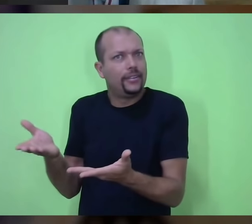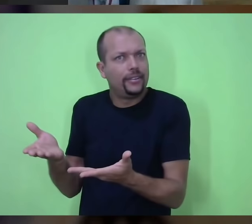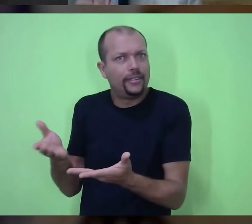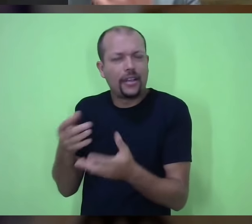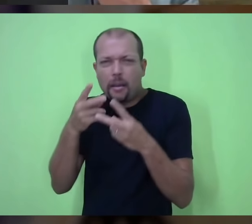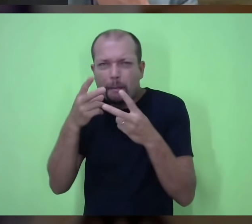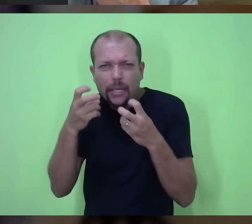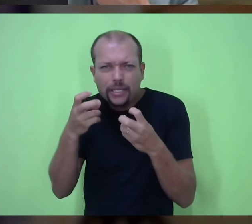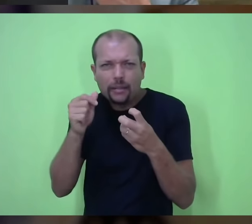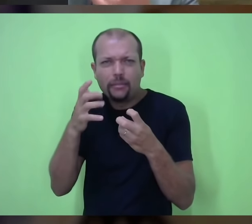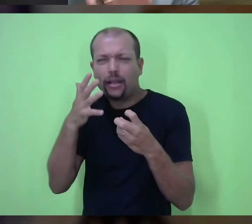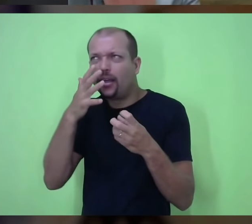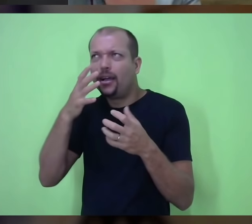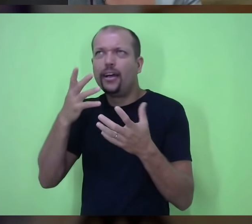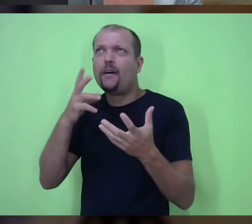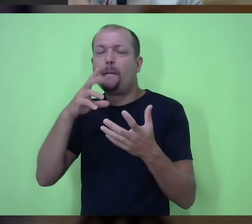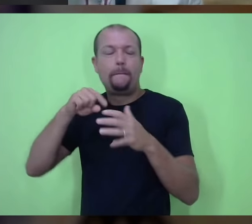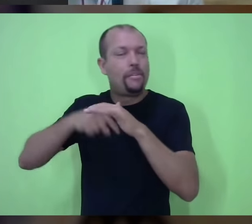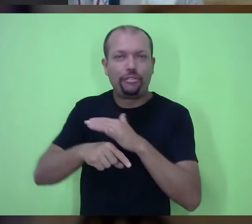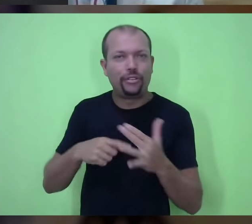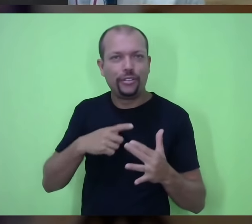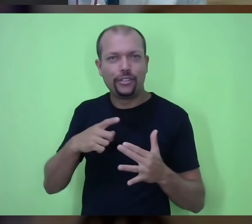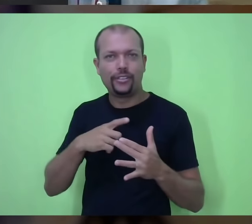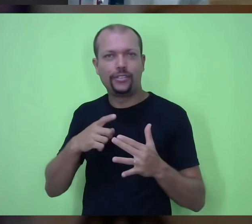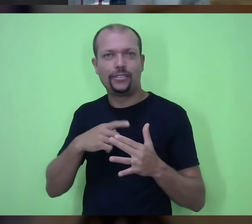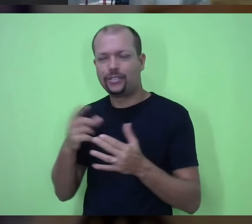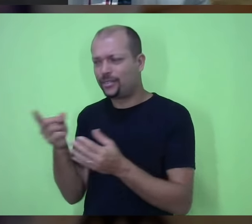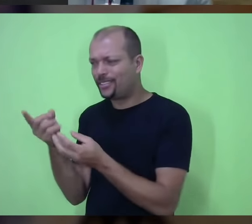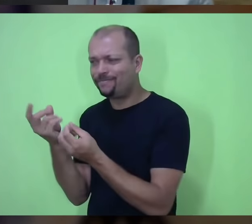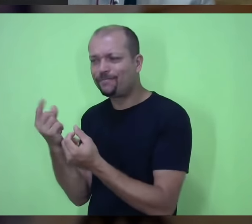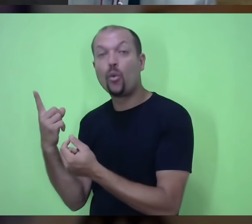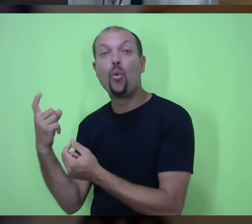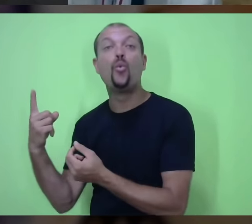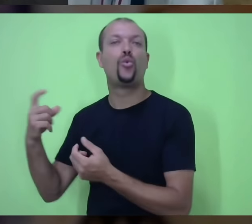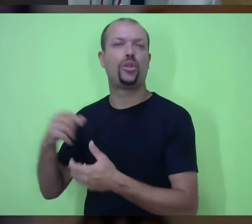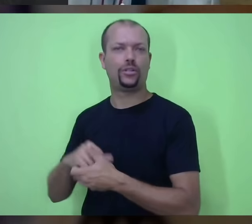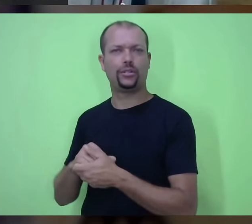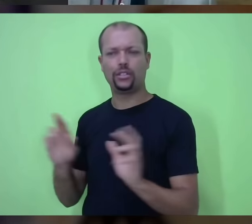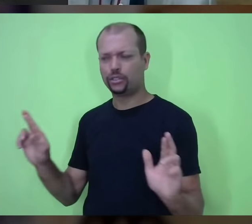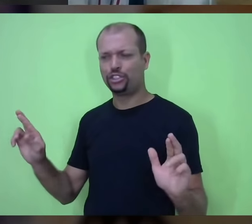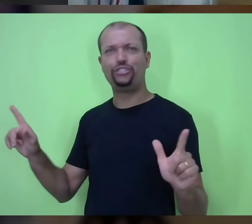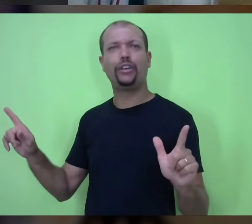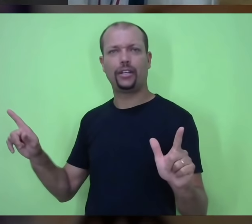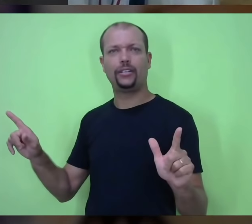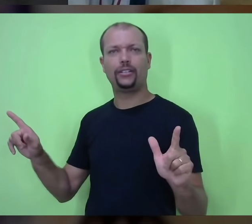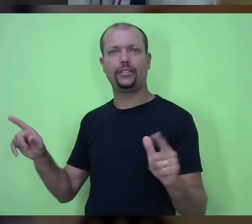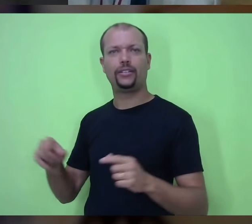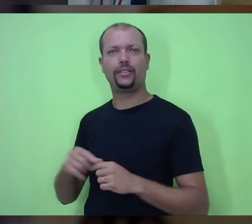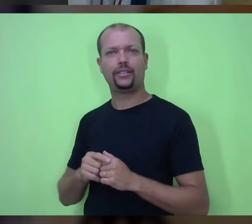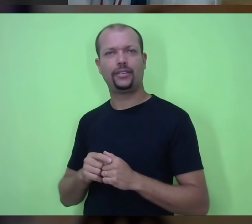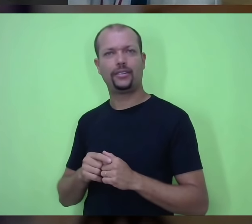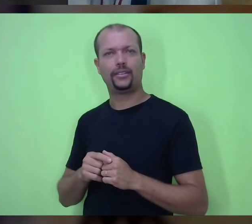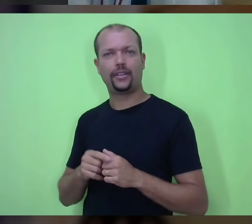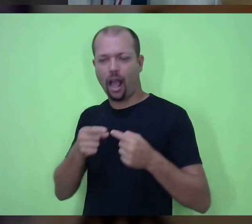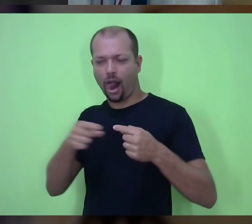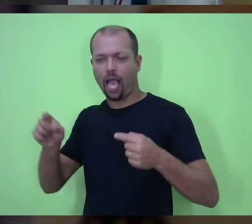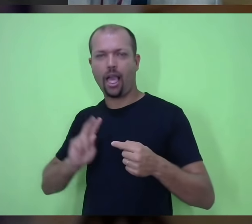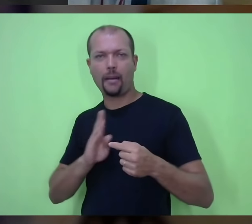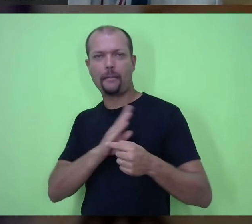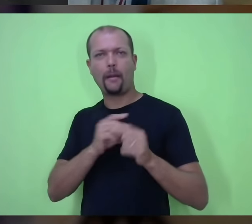Então, você vê como isso é intenso, essas similaridades e essas distinções de Cristo ao longo do